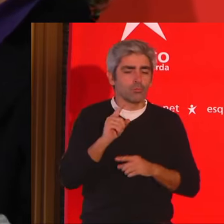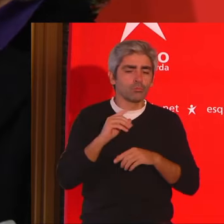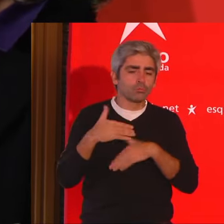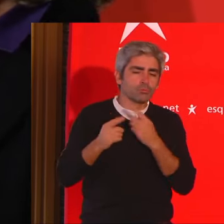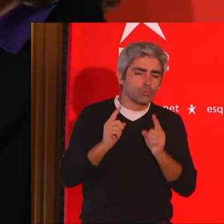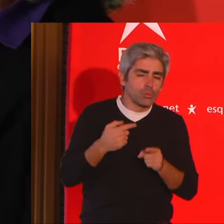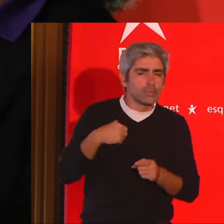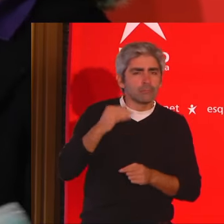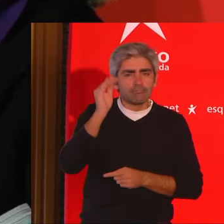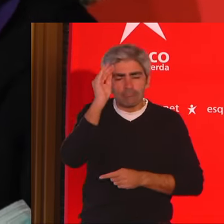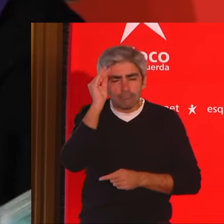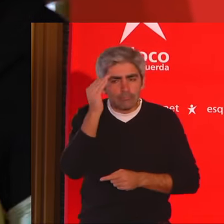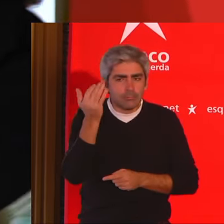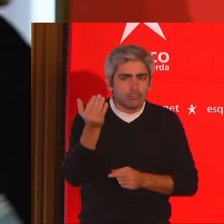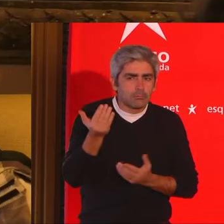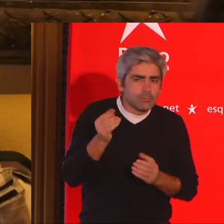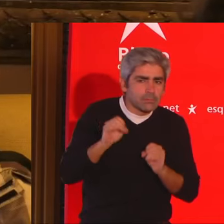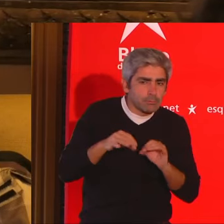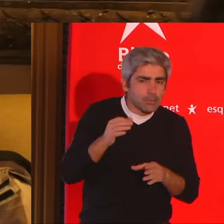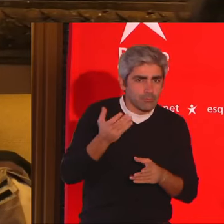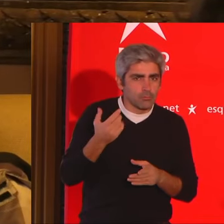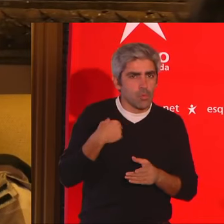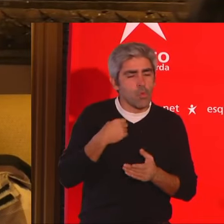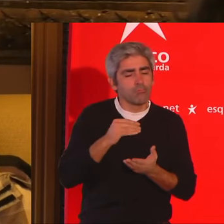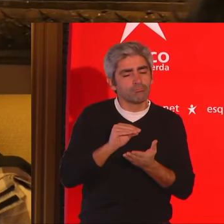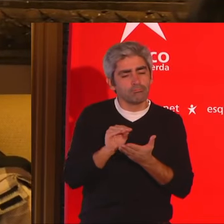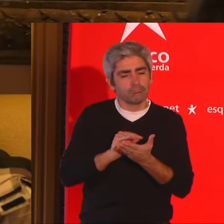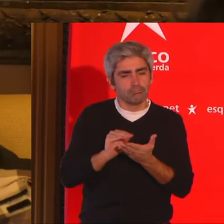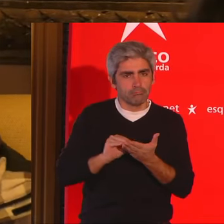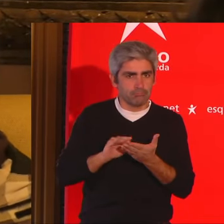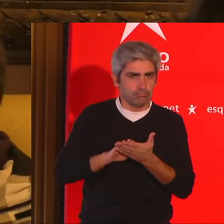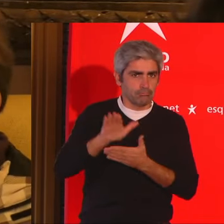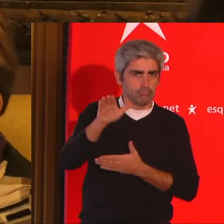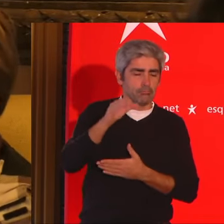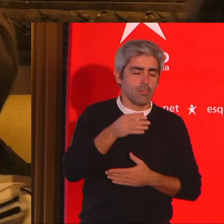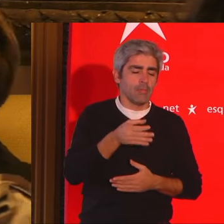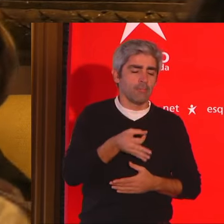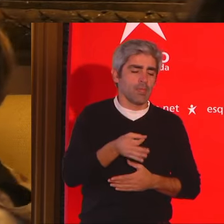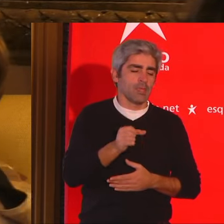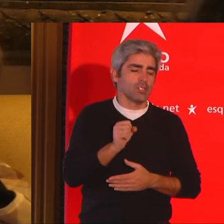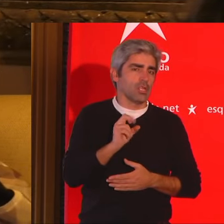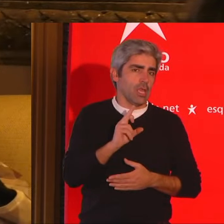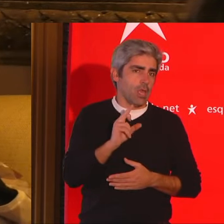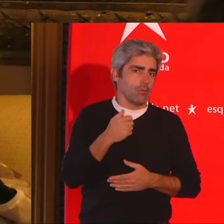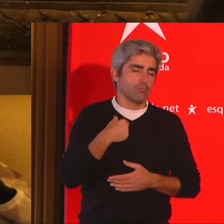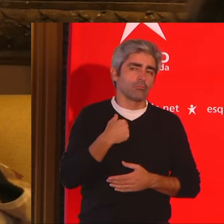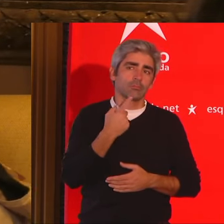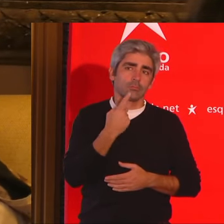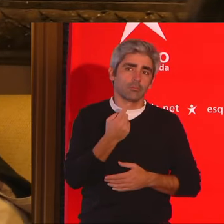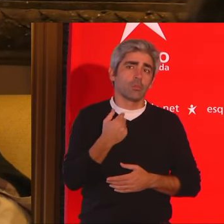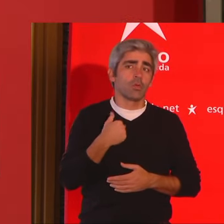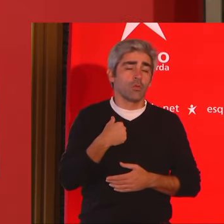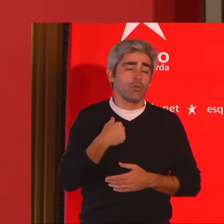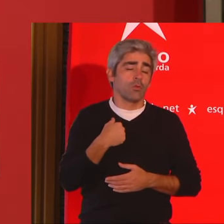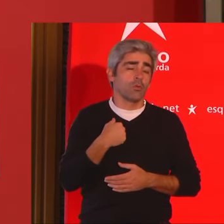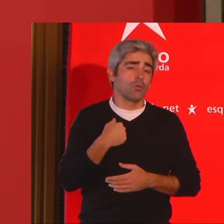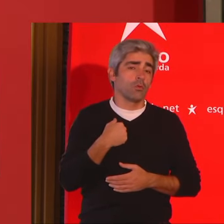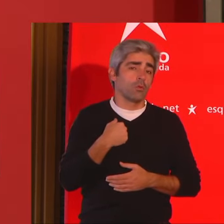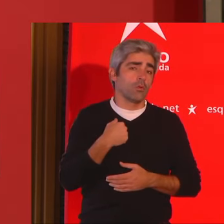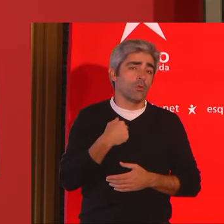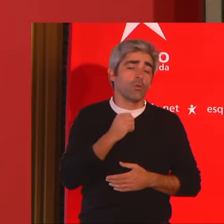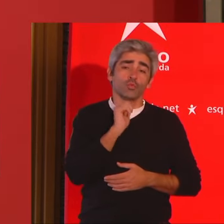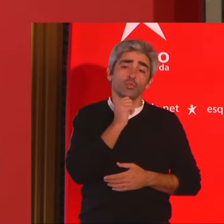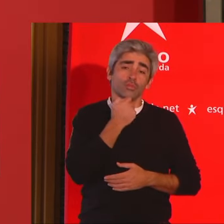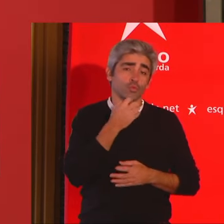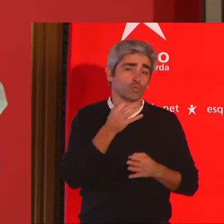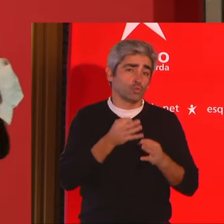o que é que se passava. Na altura, escrevi à PGR dizendo que estava obrigada ao segredo